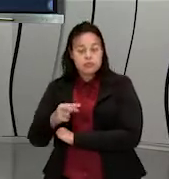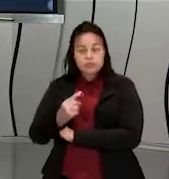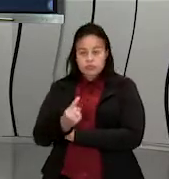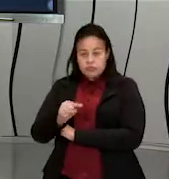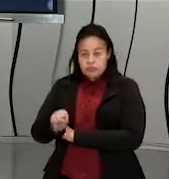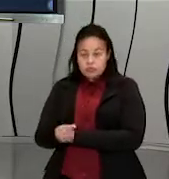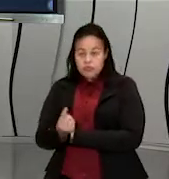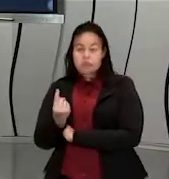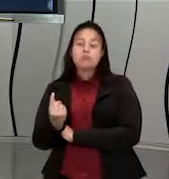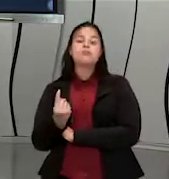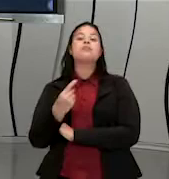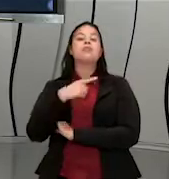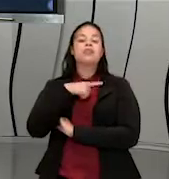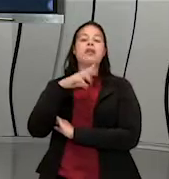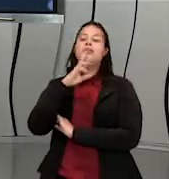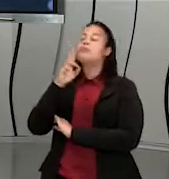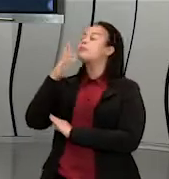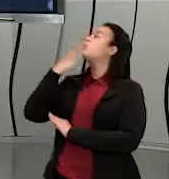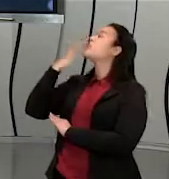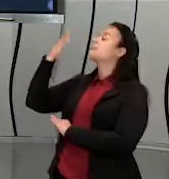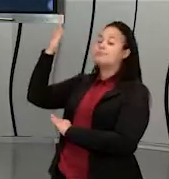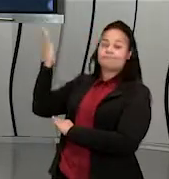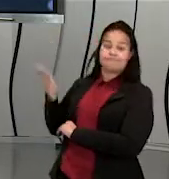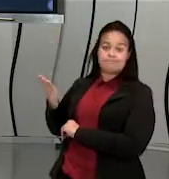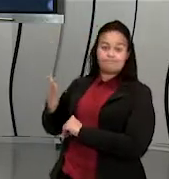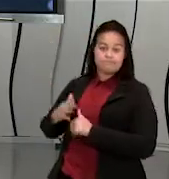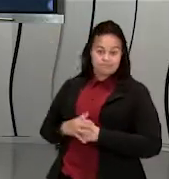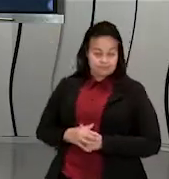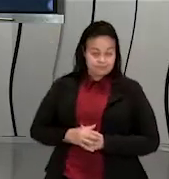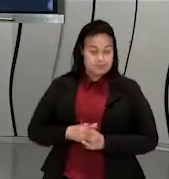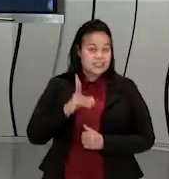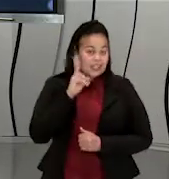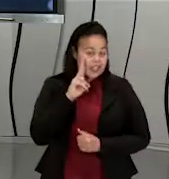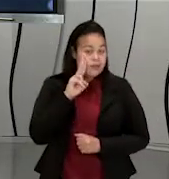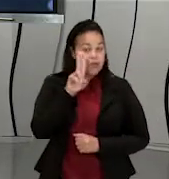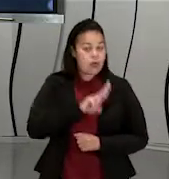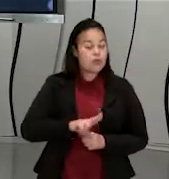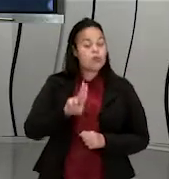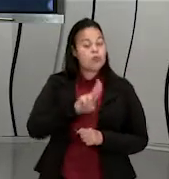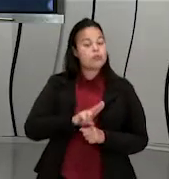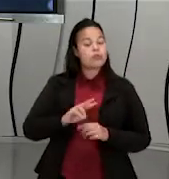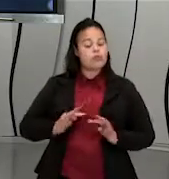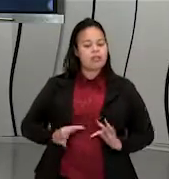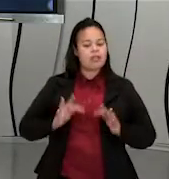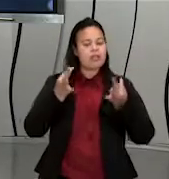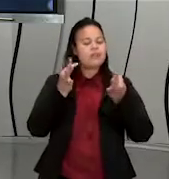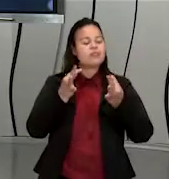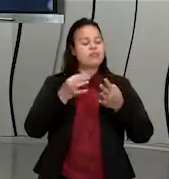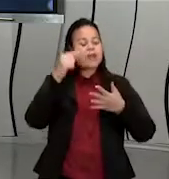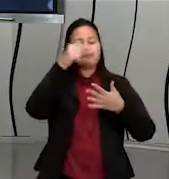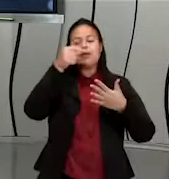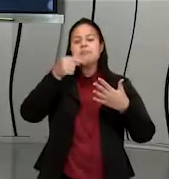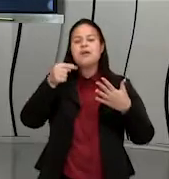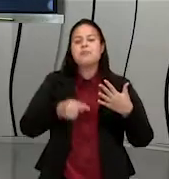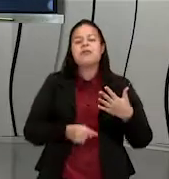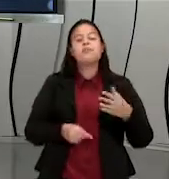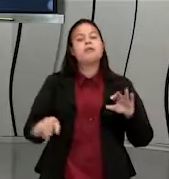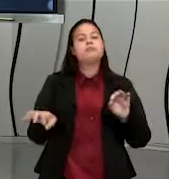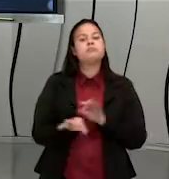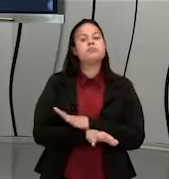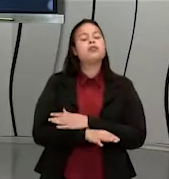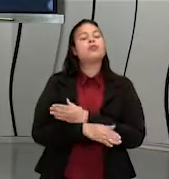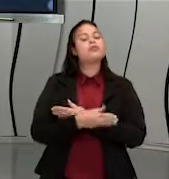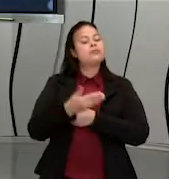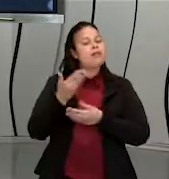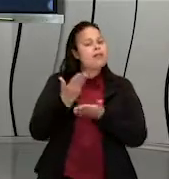1,1. E aí você vai ter essa resposta, tá certo? Como eu disse, é o uso de tecnologia. Aqui, como eu estou dando a aula, já está tudo pronto, que é para